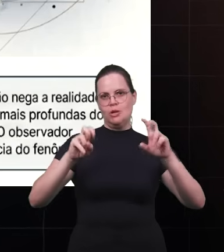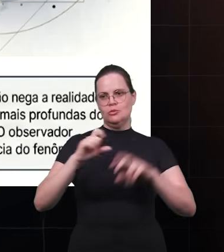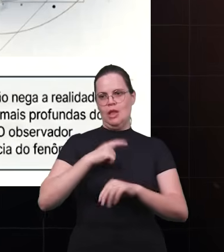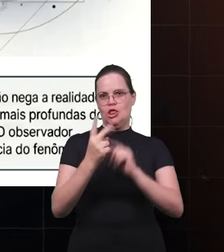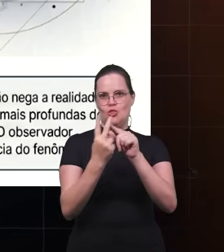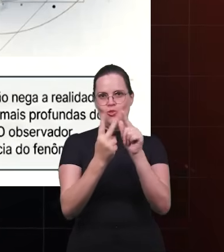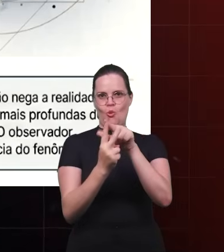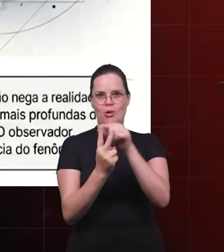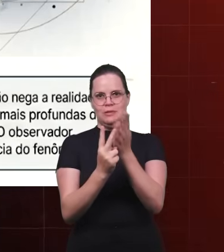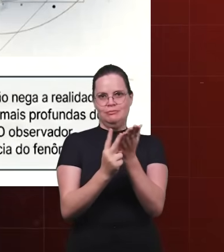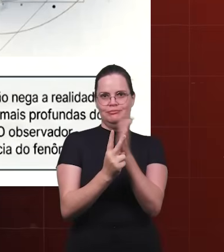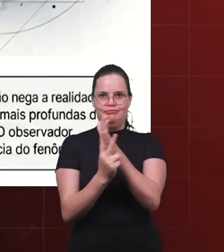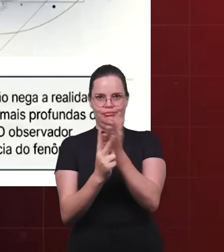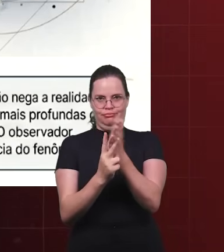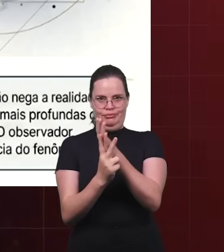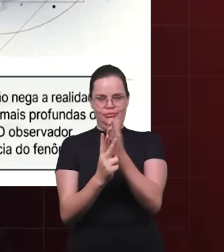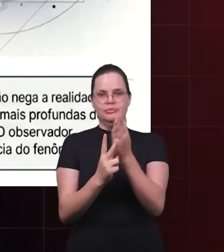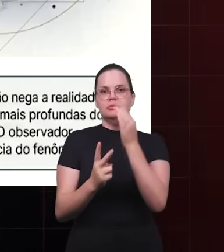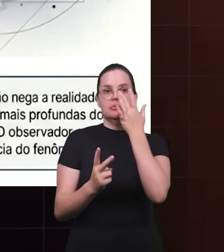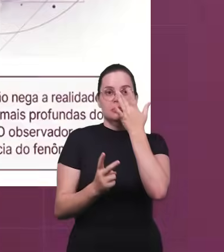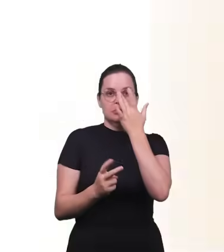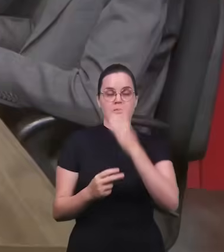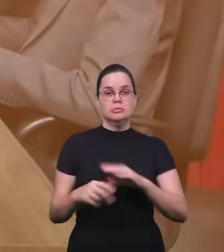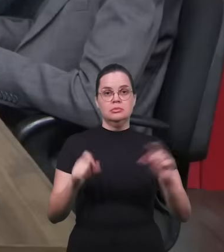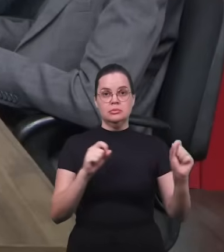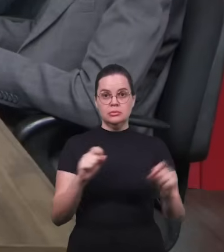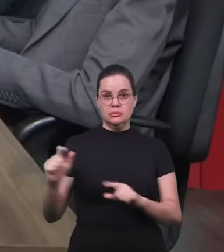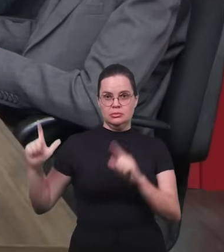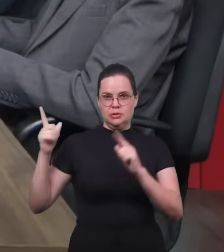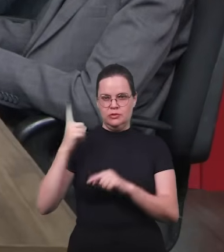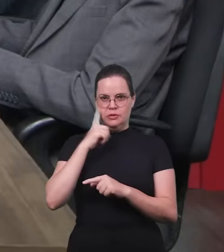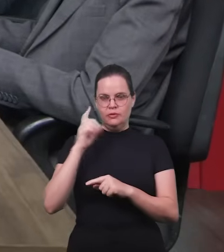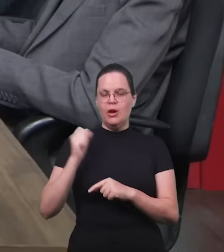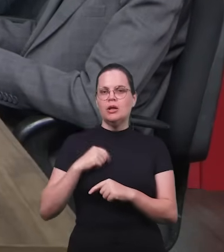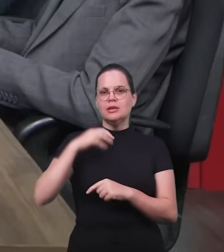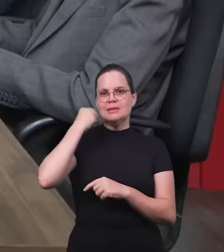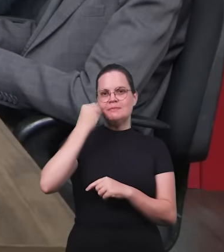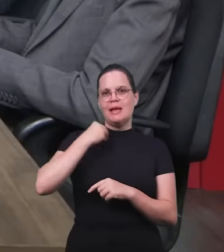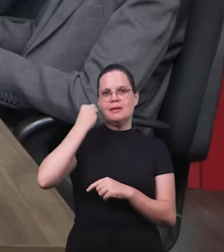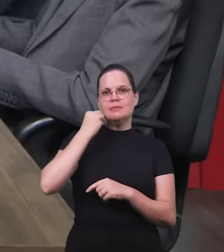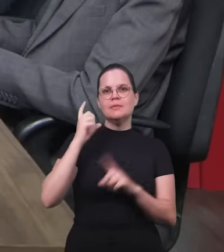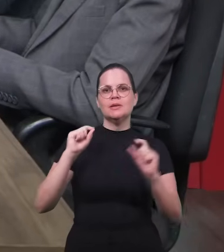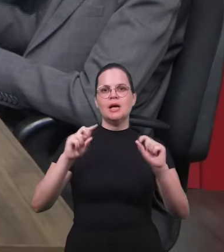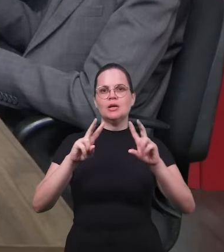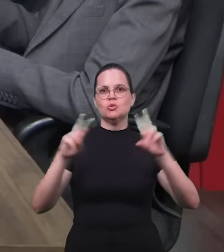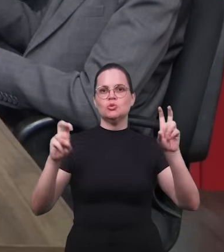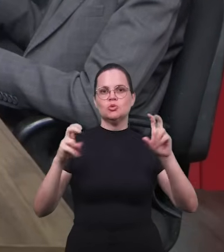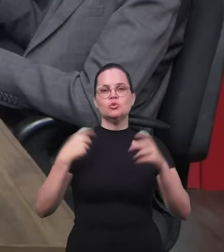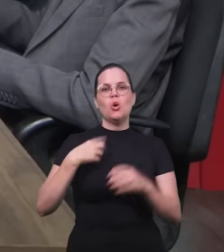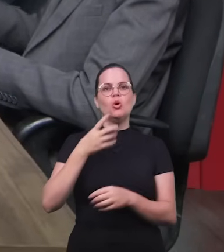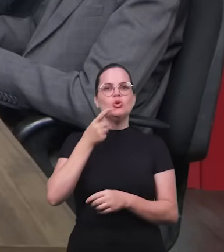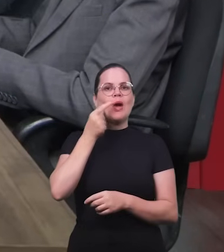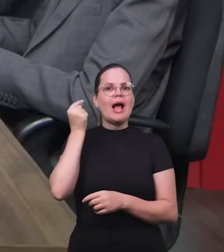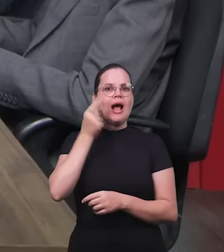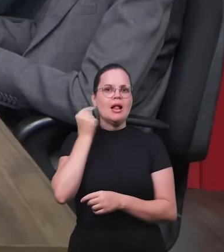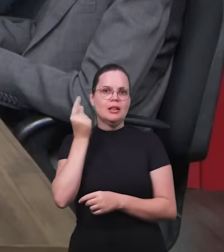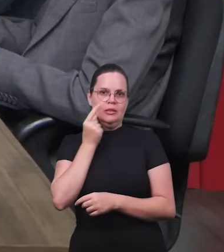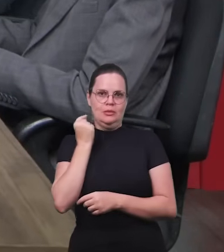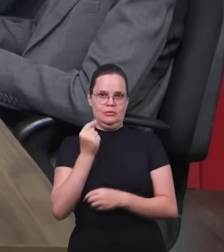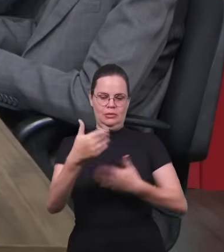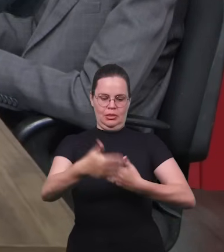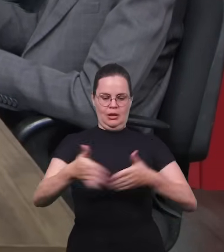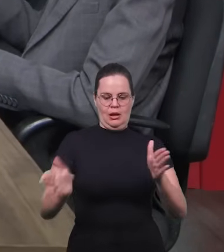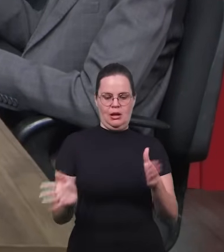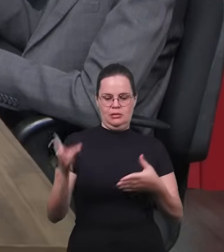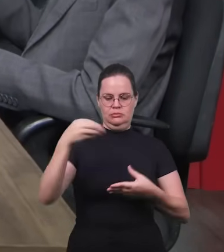estados. No próximo slide, nós conseguimos ver isso, que é um experimento chamado do gato de Schrödinger.